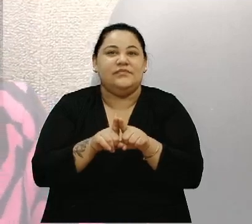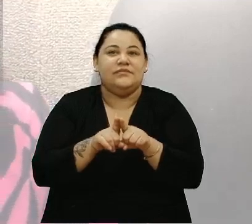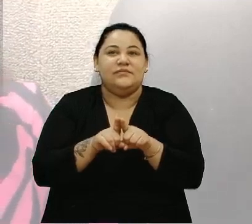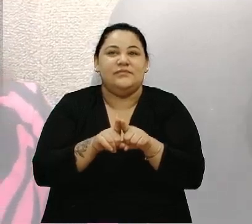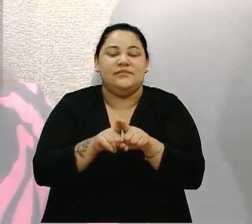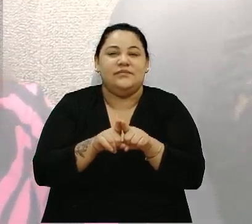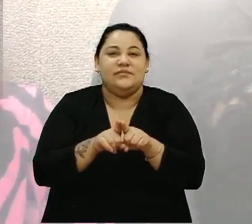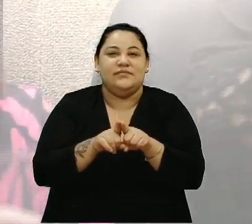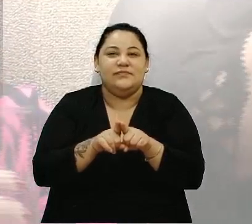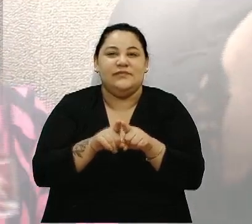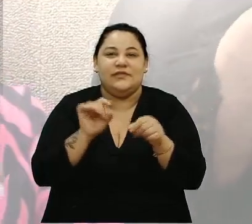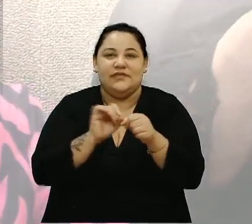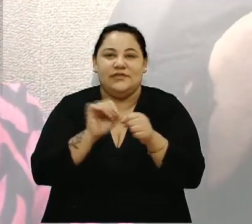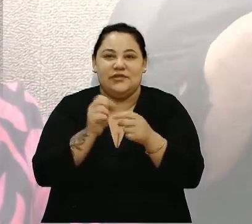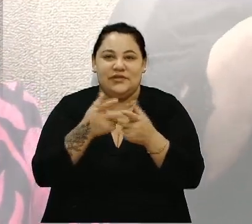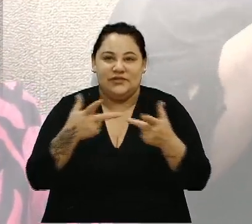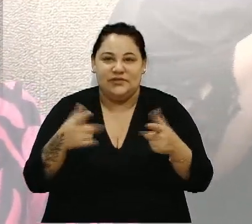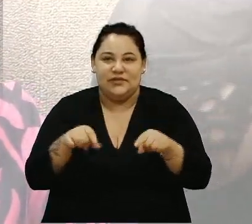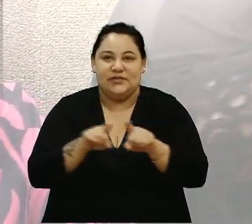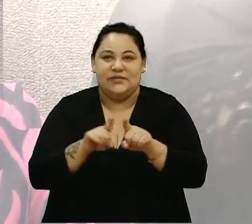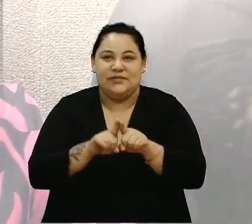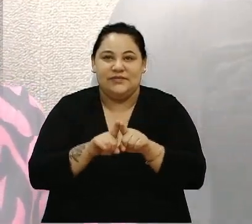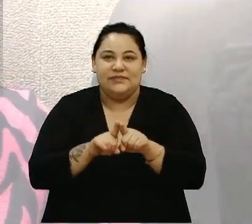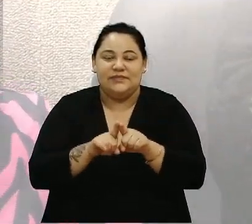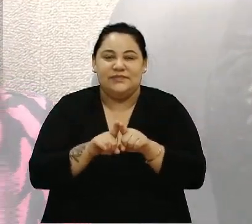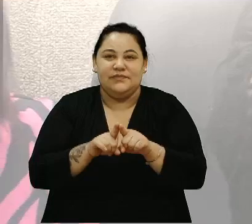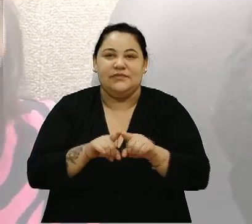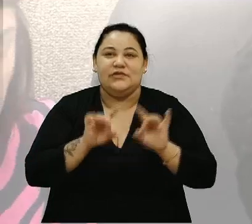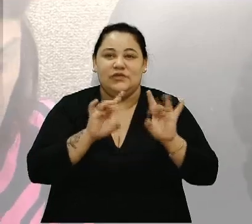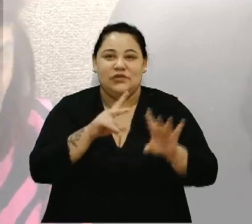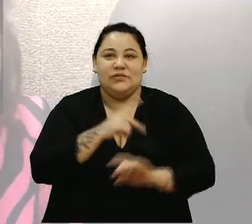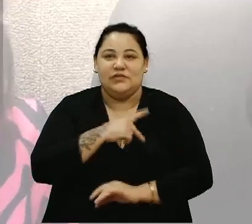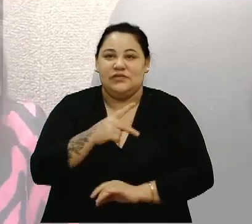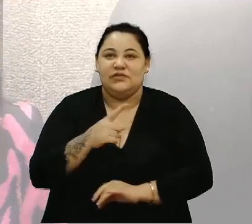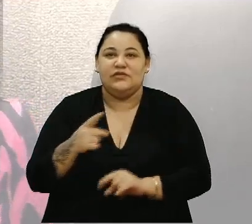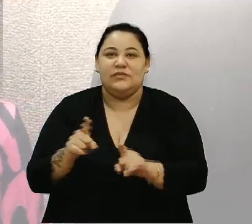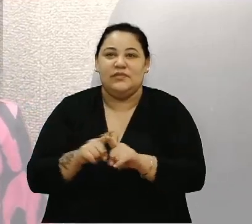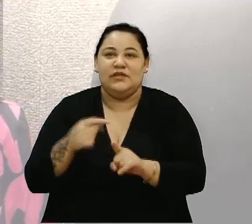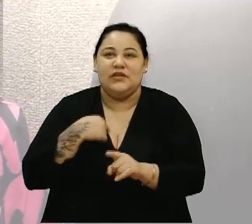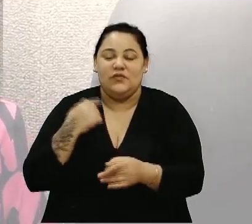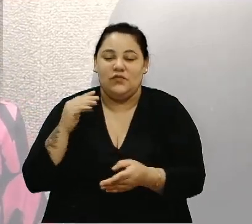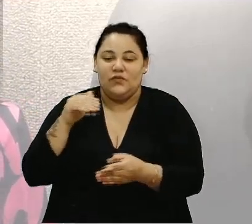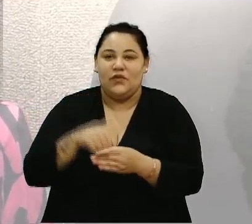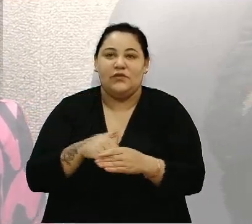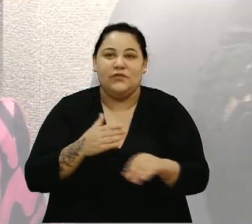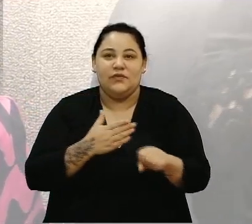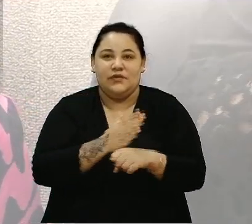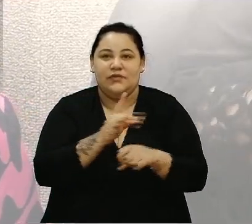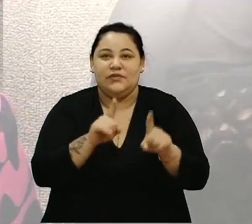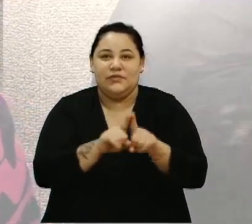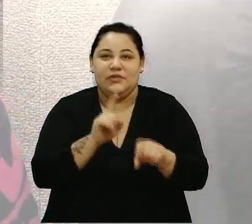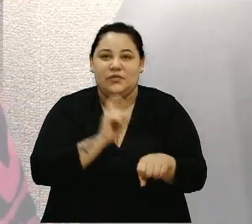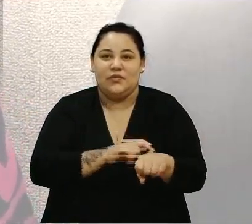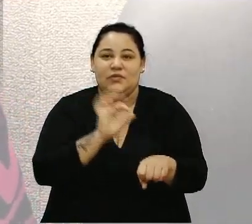estavam realizando. Peço a palavra. Então, era isso, senhora presidente. Eu votarei favorável no momento oportuno.